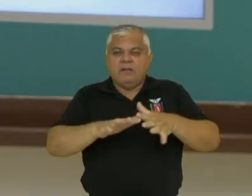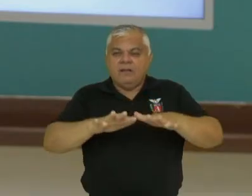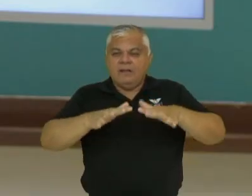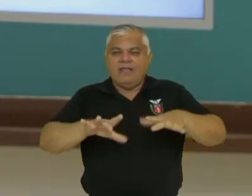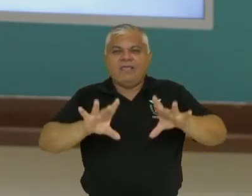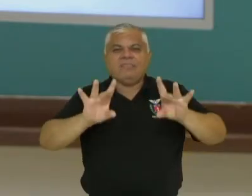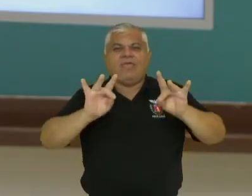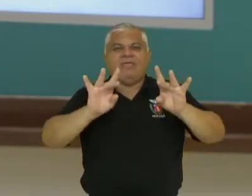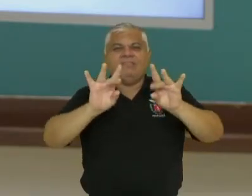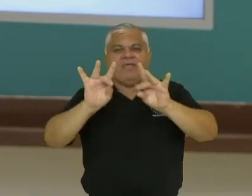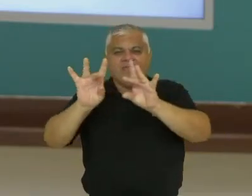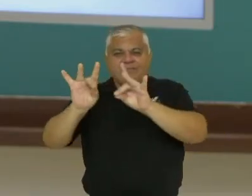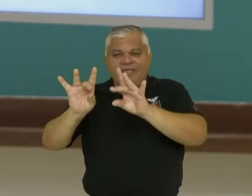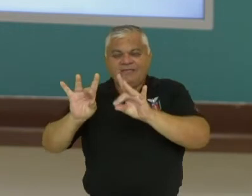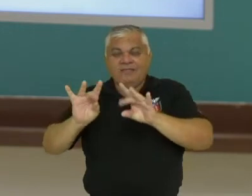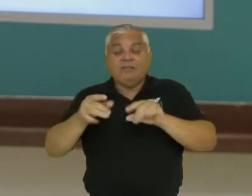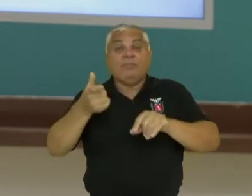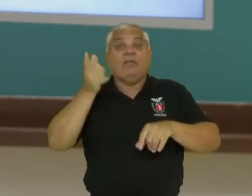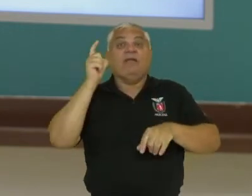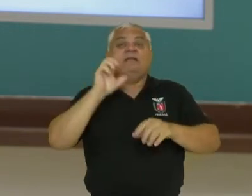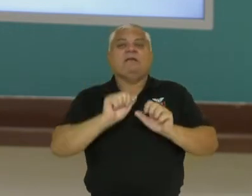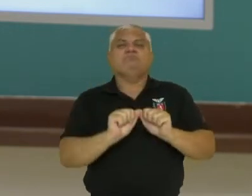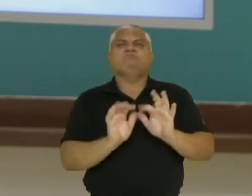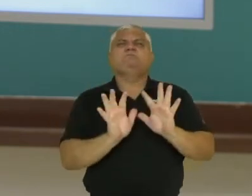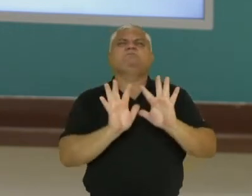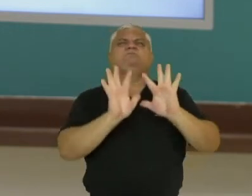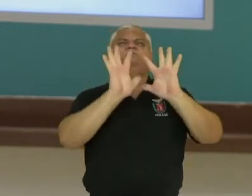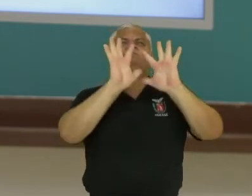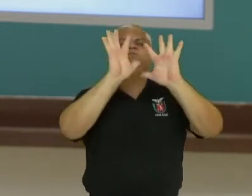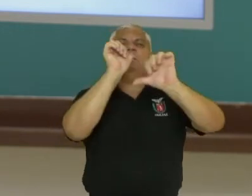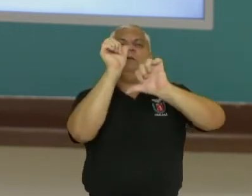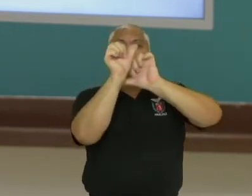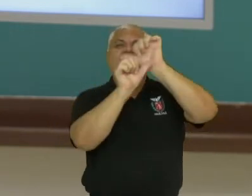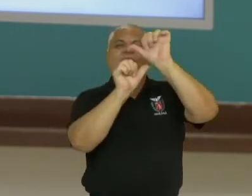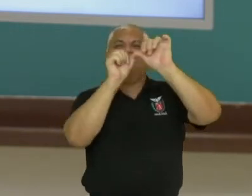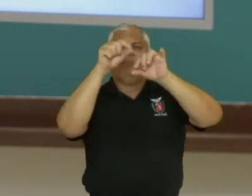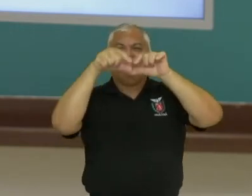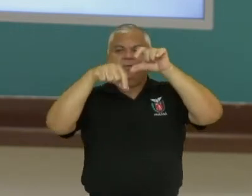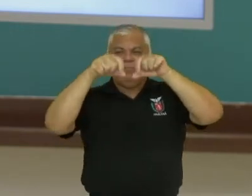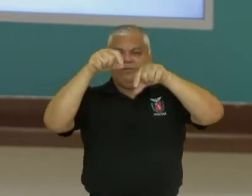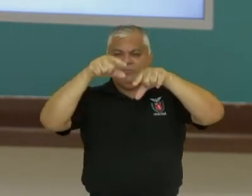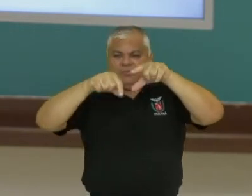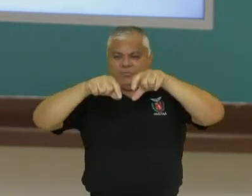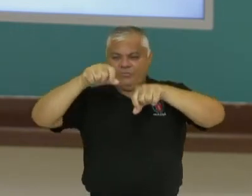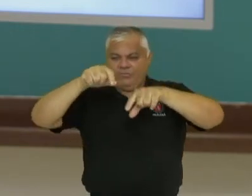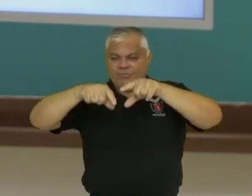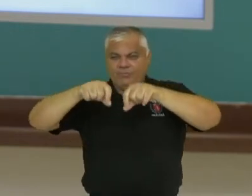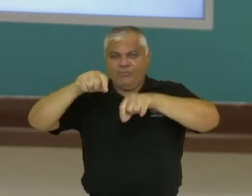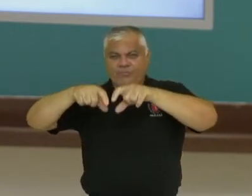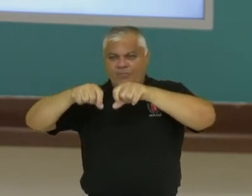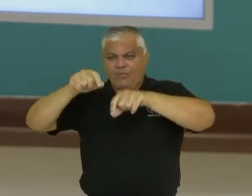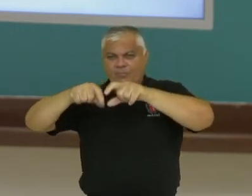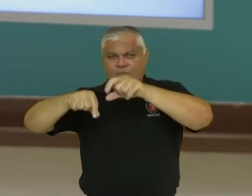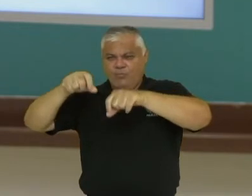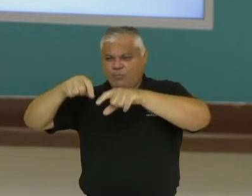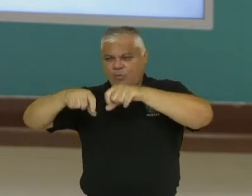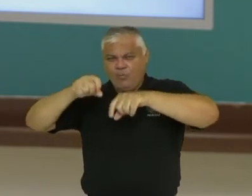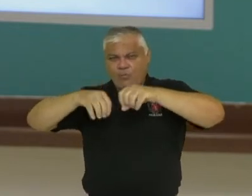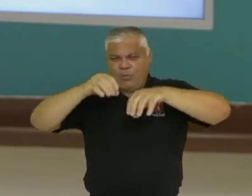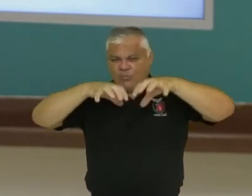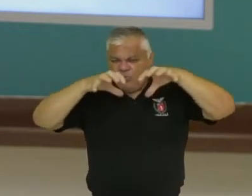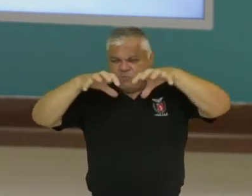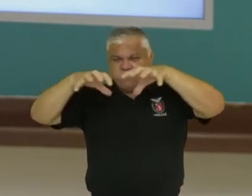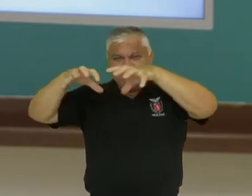até então ela estava no estado de vapor, no estado gasoso, e foi se acumulando essa água líquida